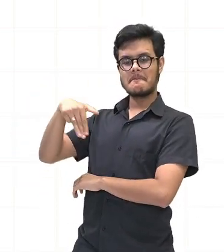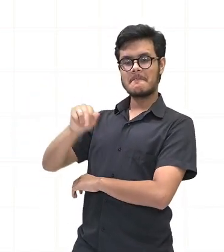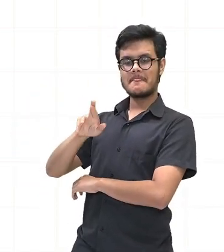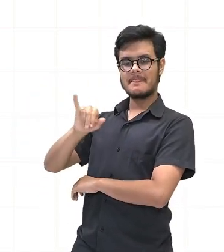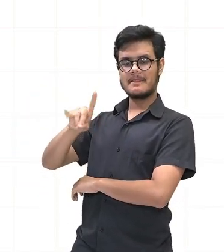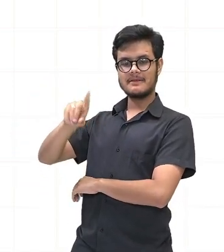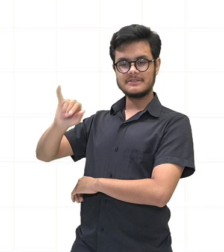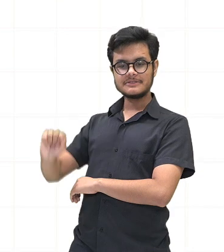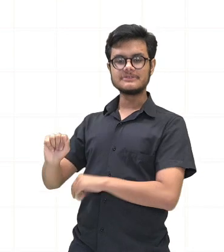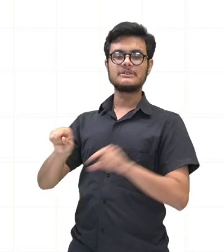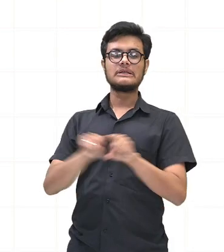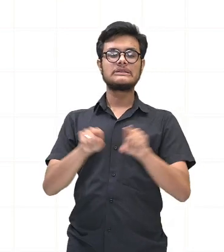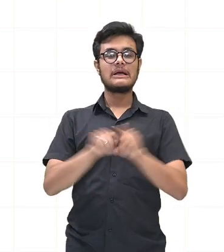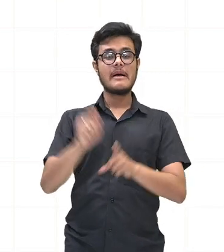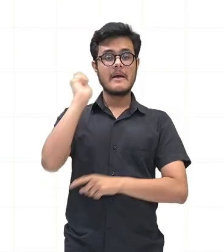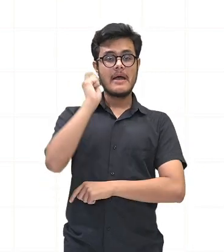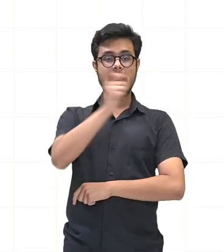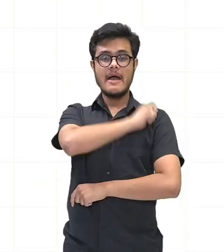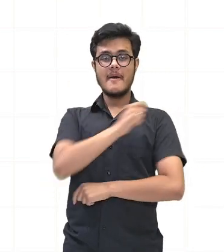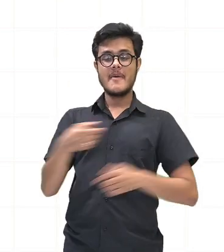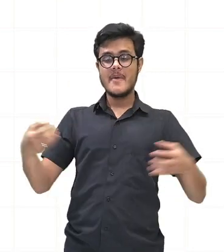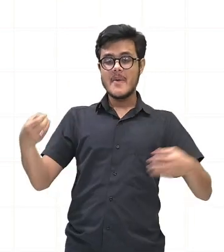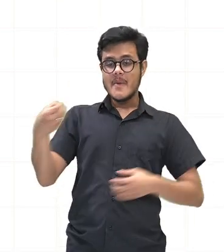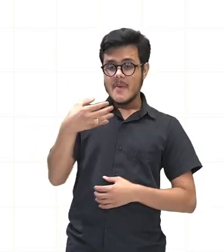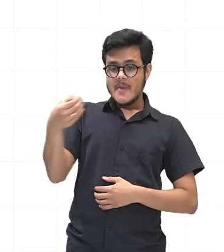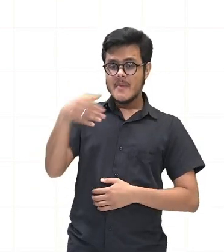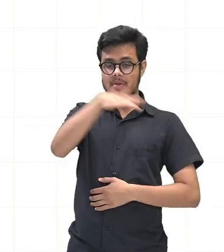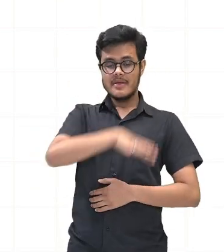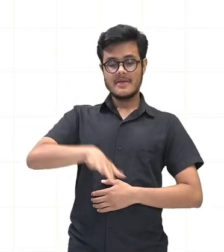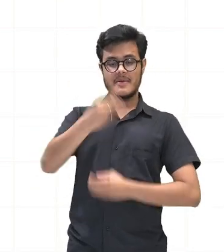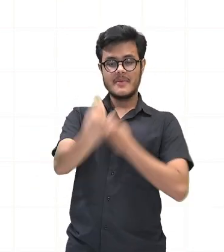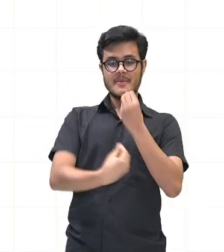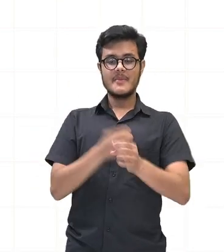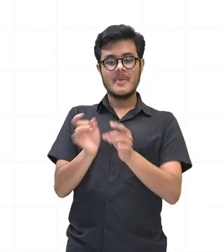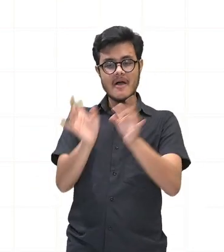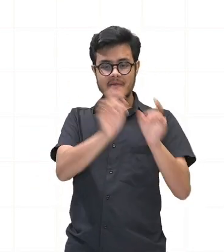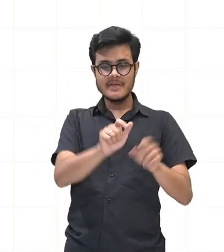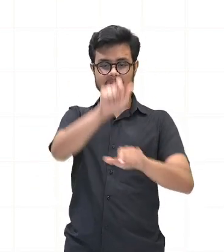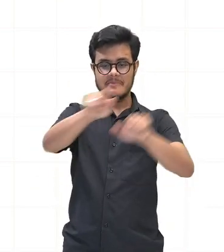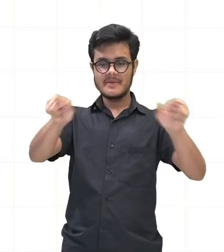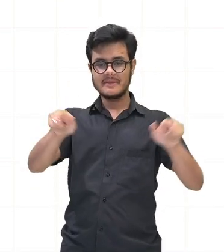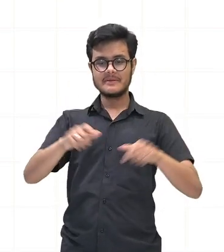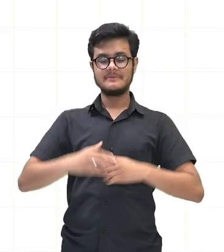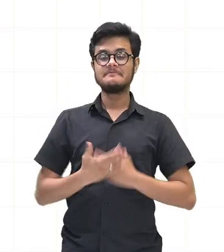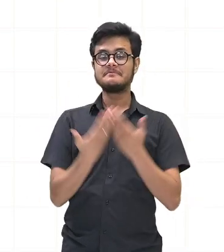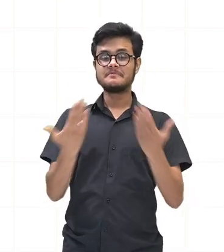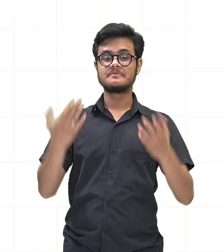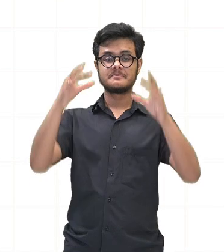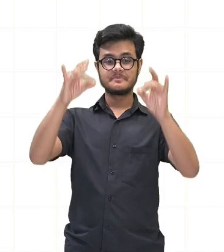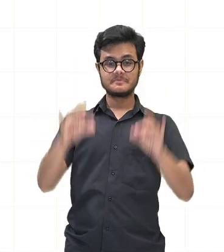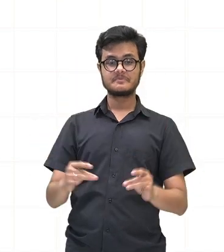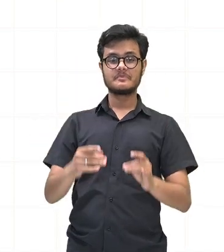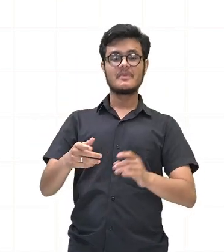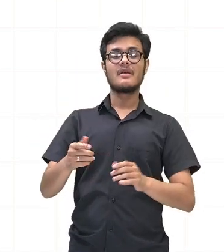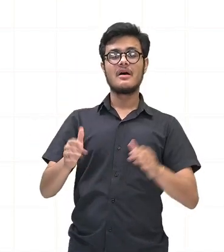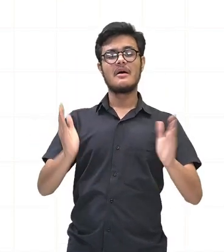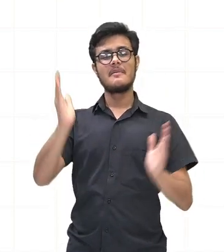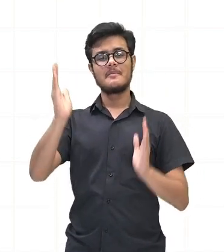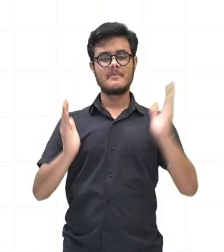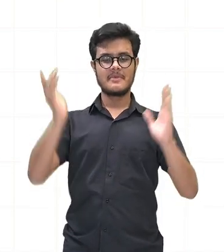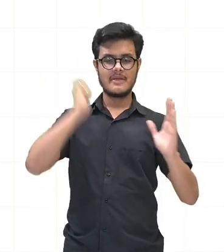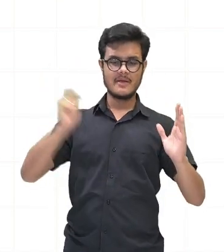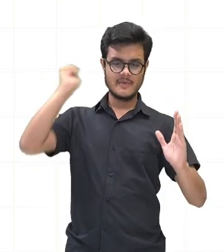a escravidão moderna e o tráfico de escravizados. Com detalhamento, a escravidão